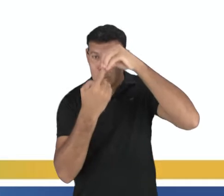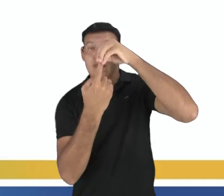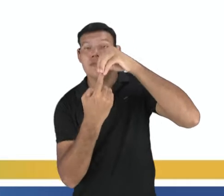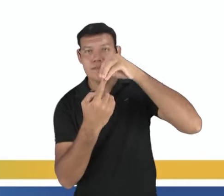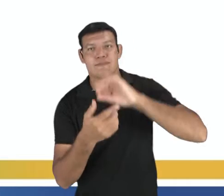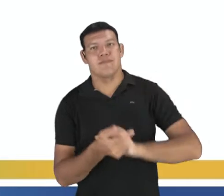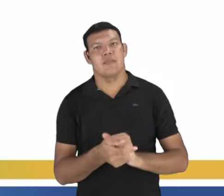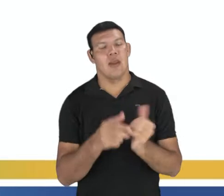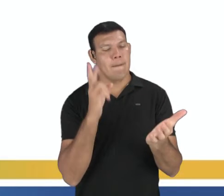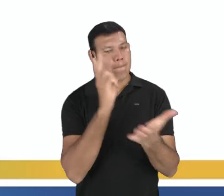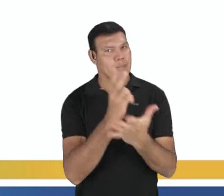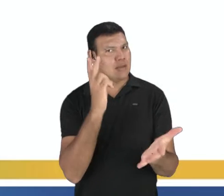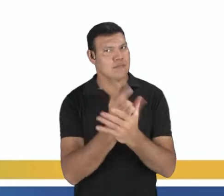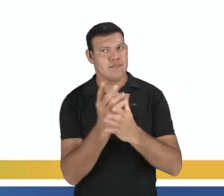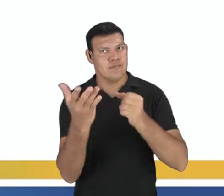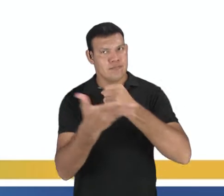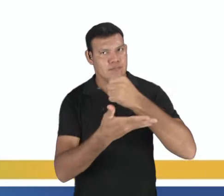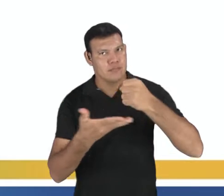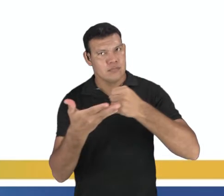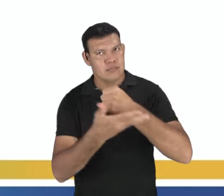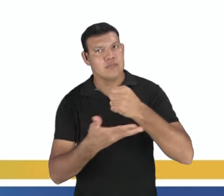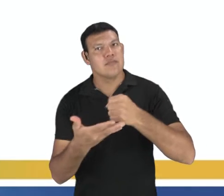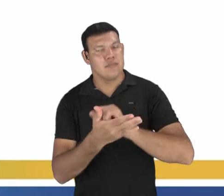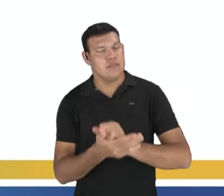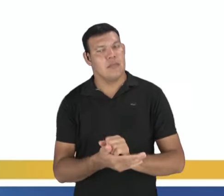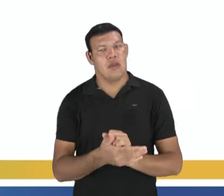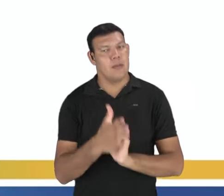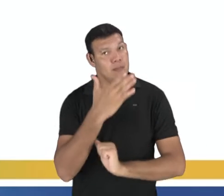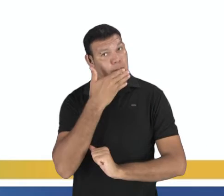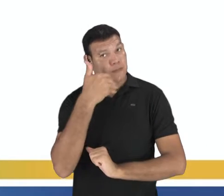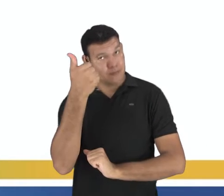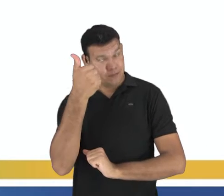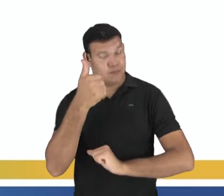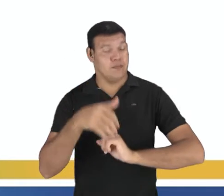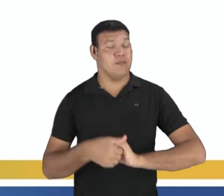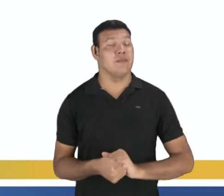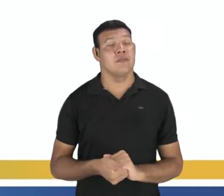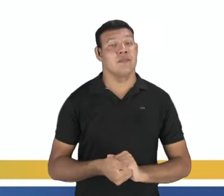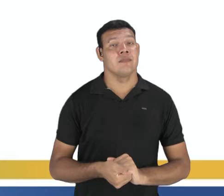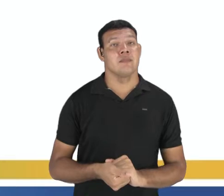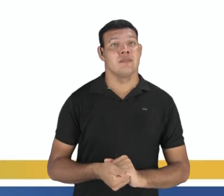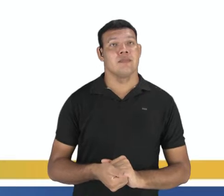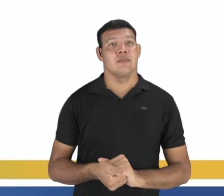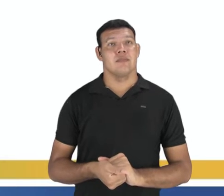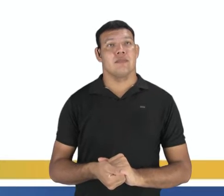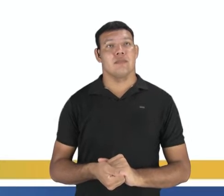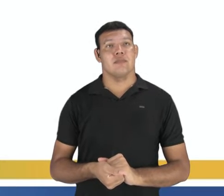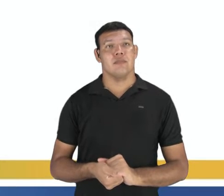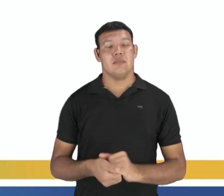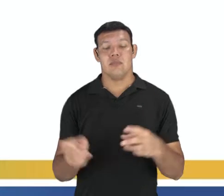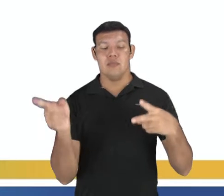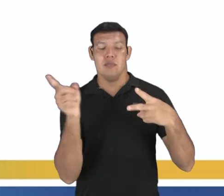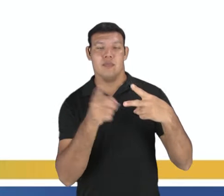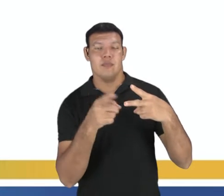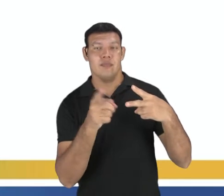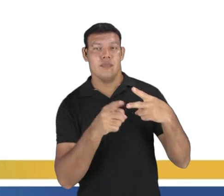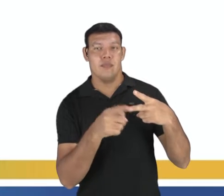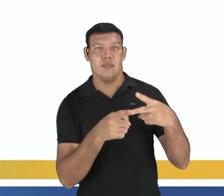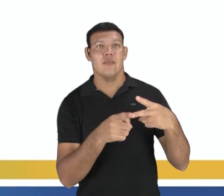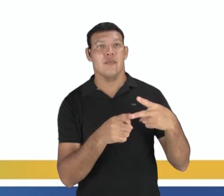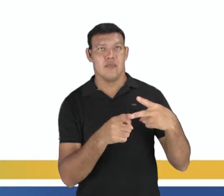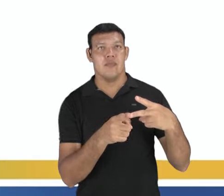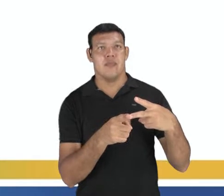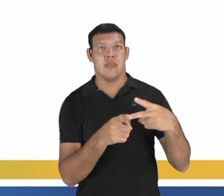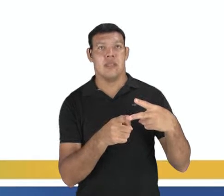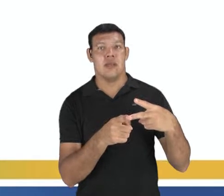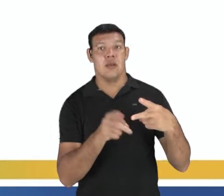ou para a mesma base, aquela que for conveniente, certo? Um ponto 2 a